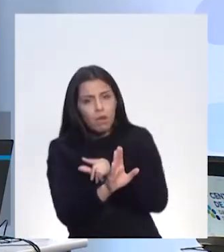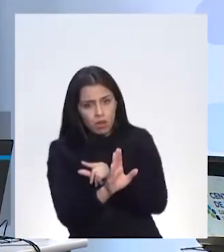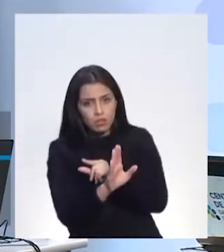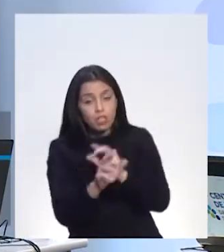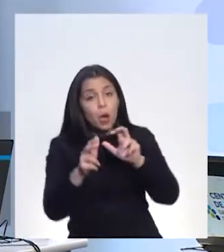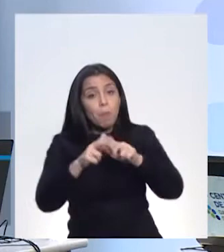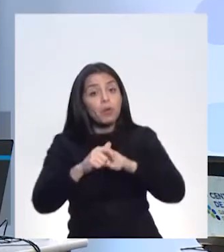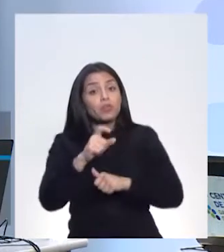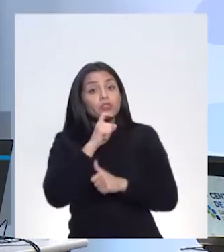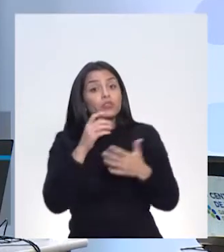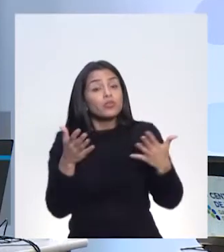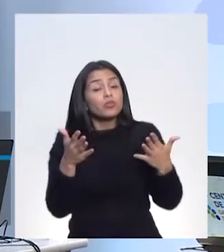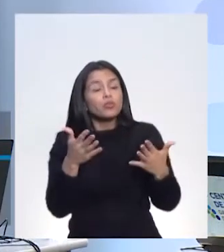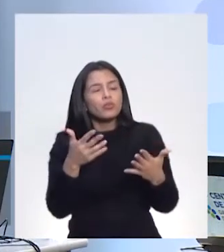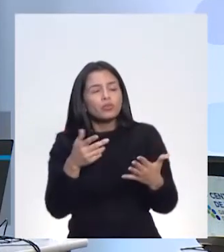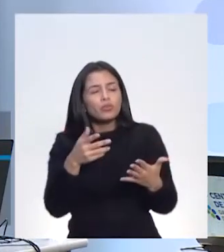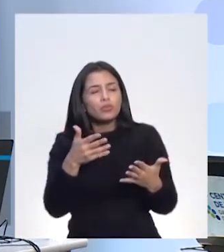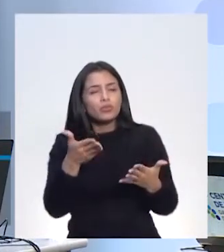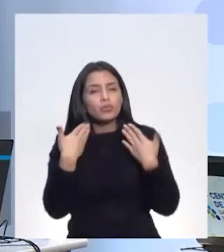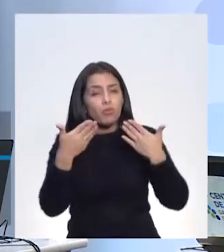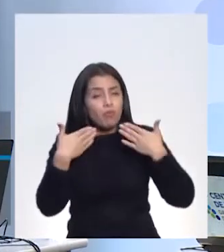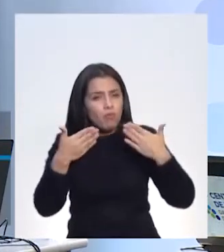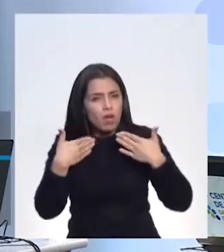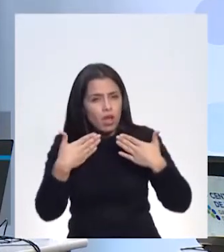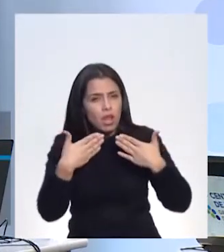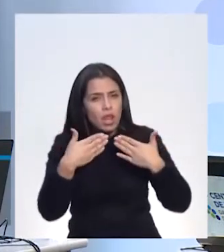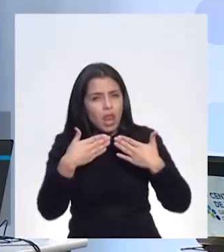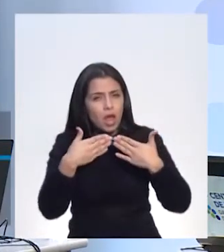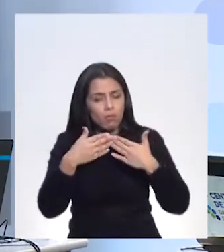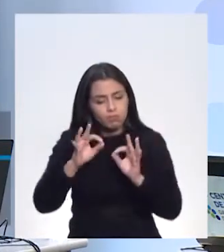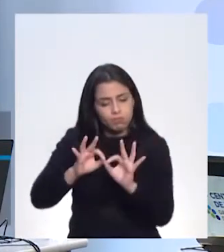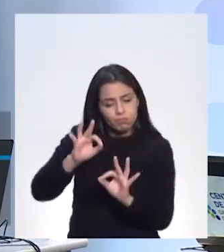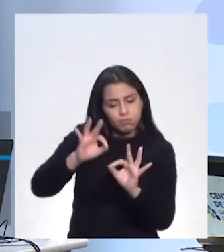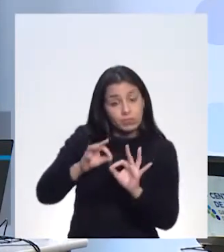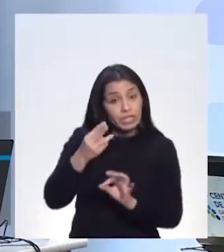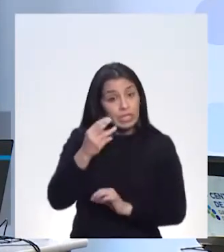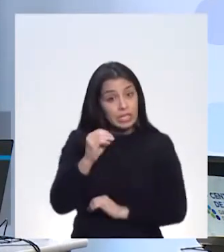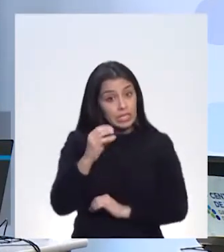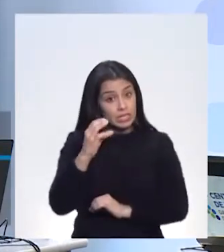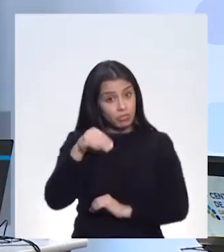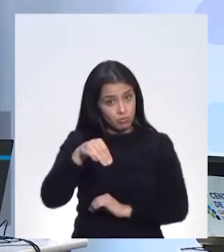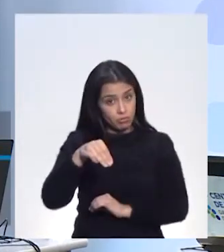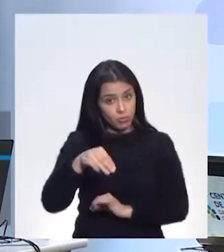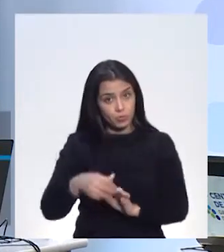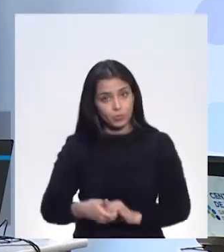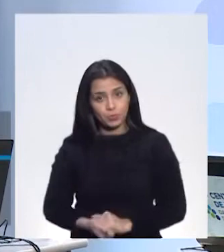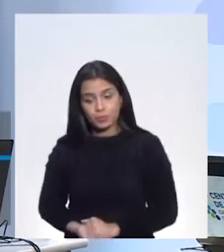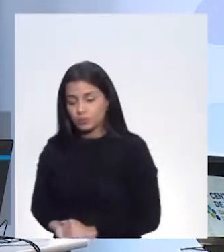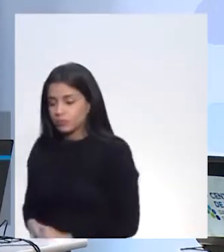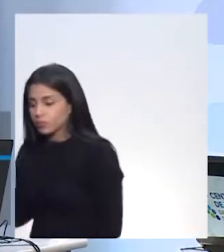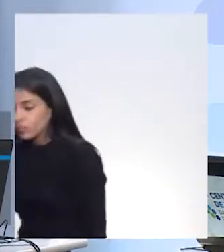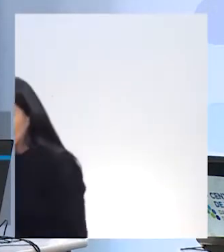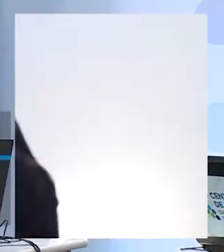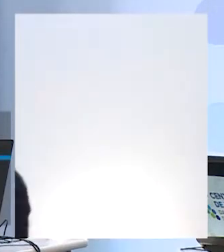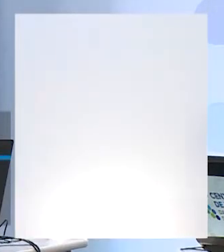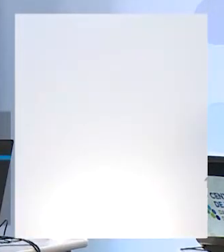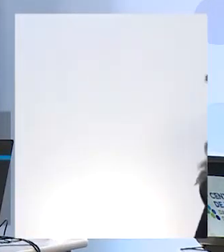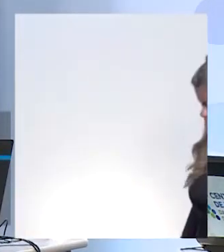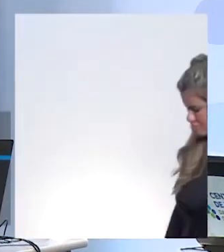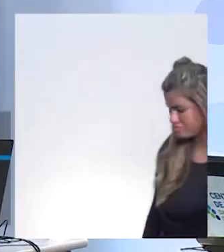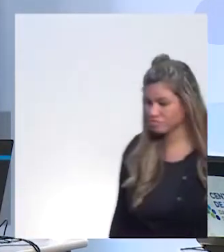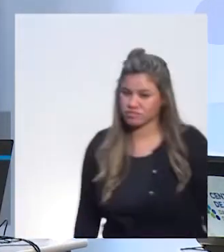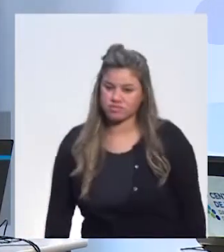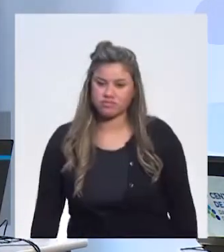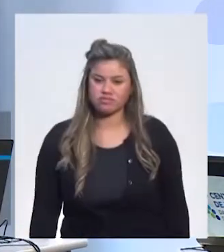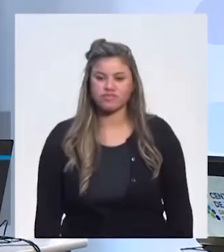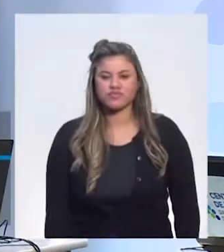essa pessoa mediu, dessa estaca, 30 centímetros. E no inverno, a Terra está mais longe